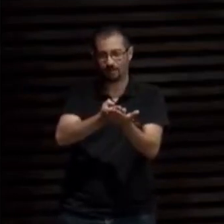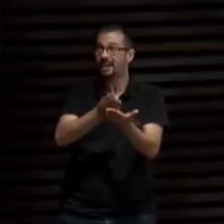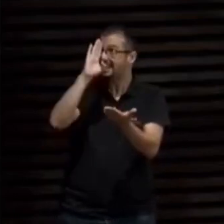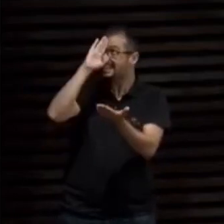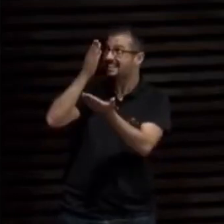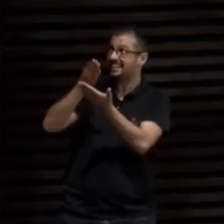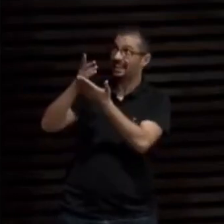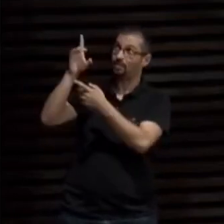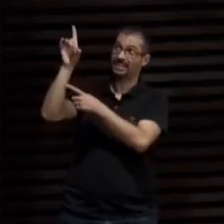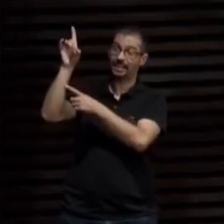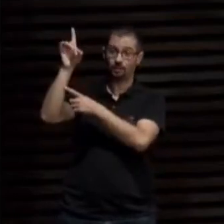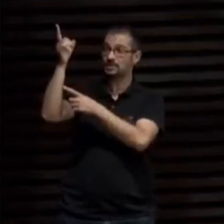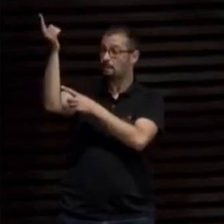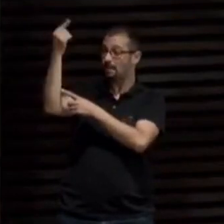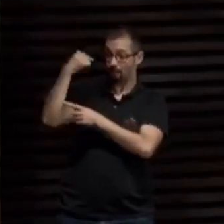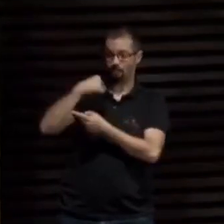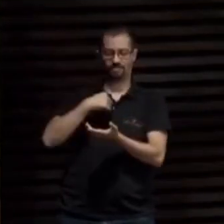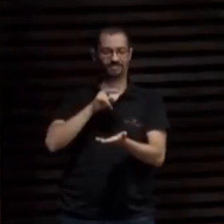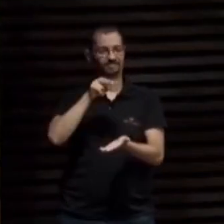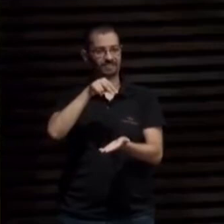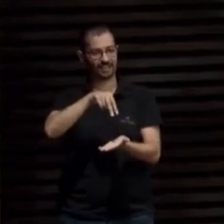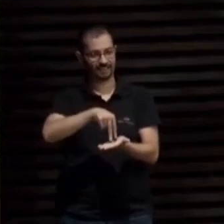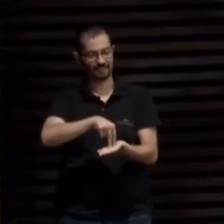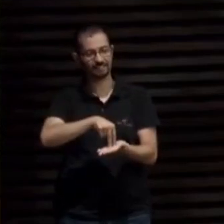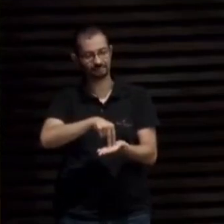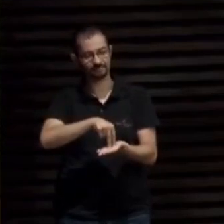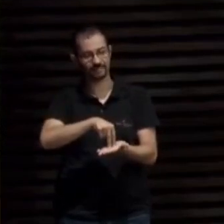me enviaste. Ele aqui fala as palavras que